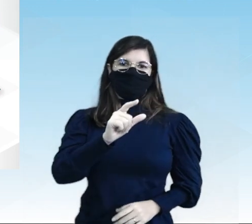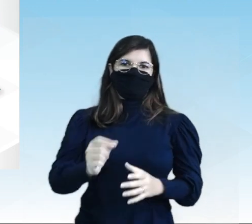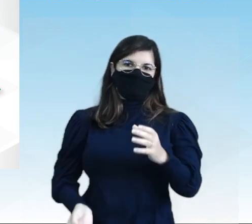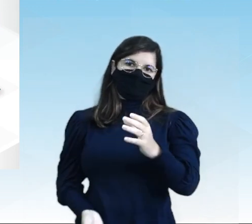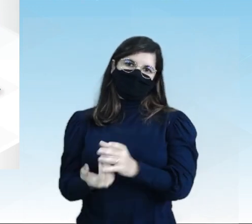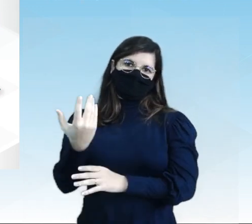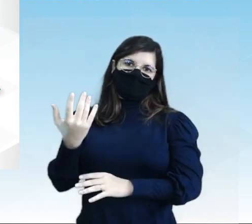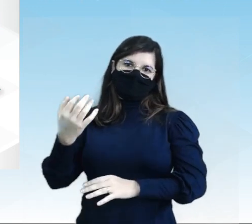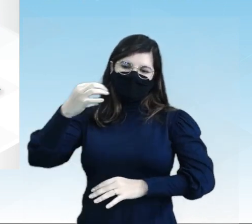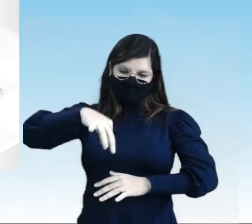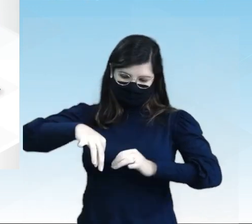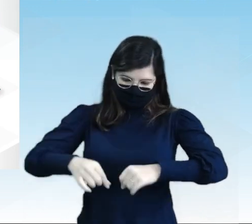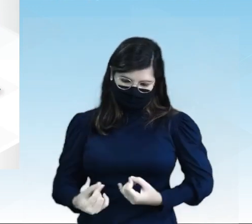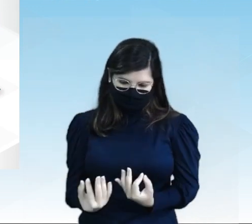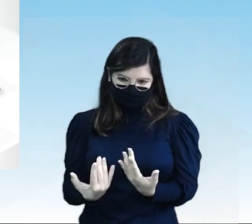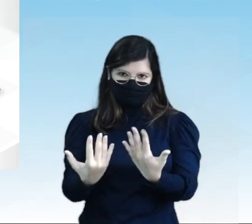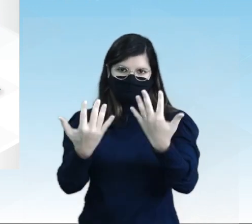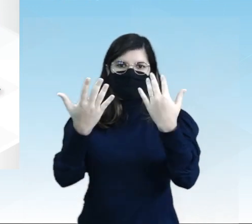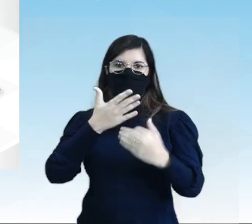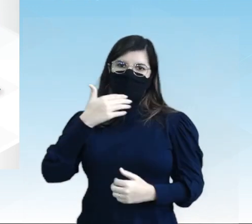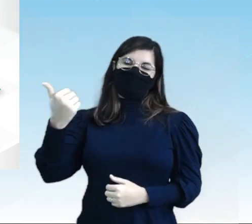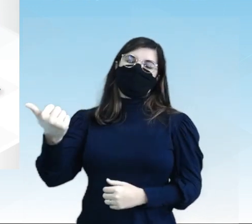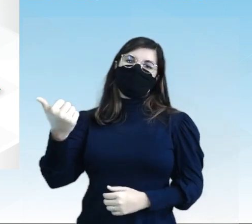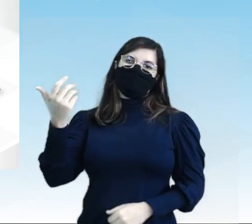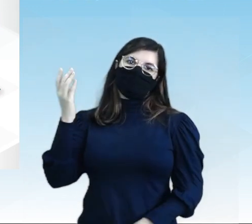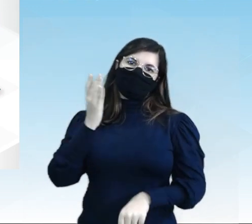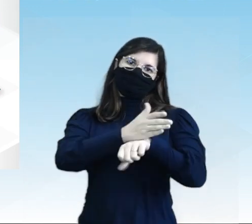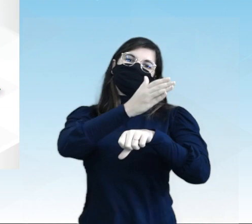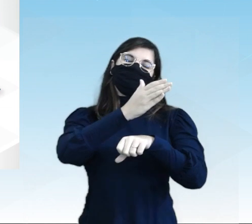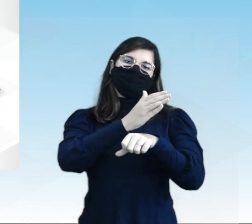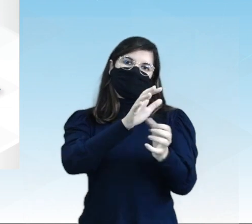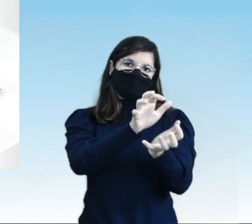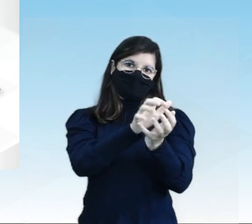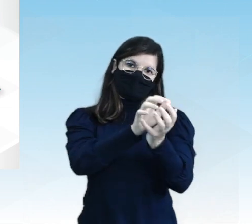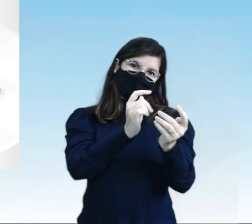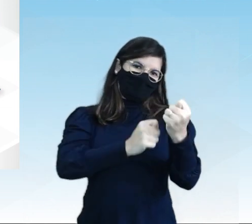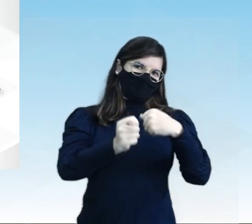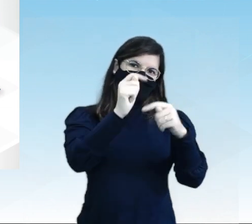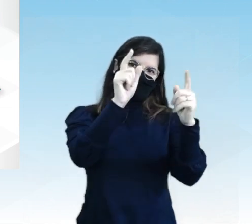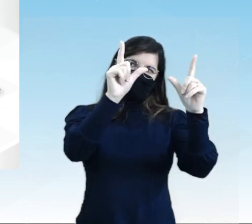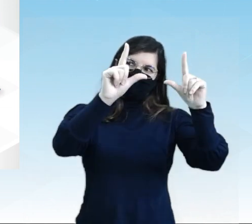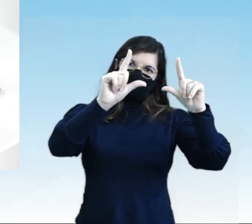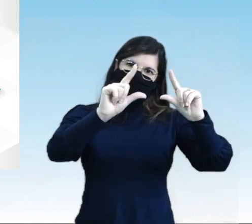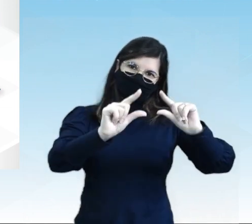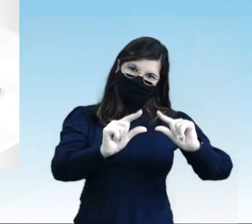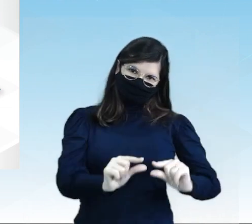melhor do que nós e aí a gente Pernambuco vai entrar em declínio econômico